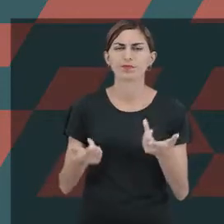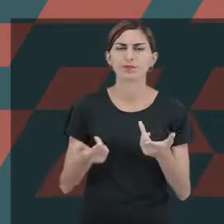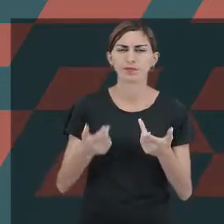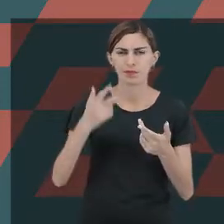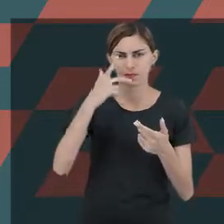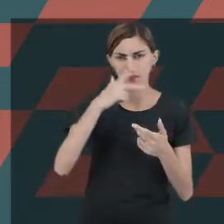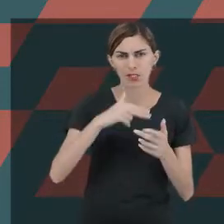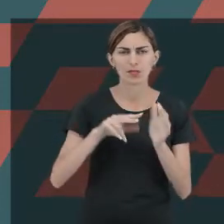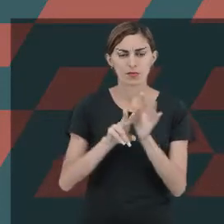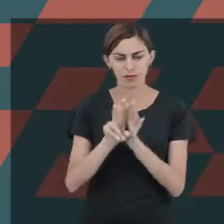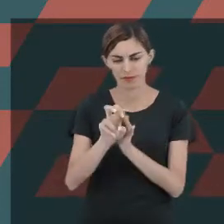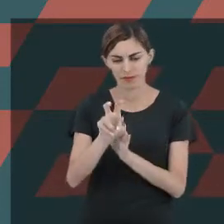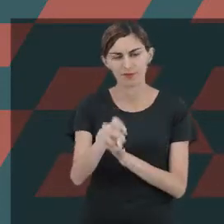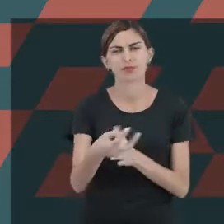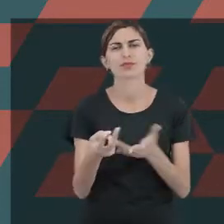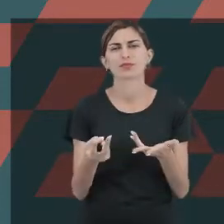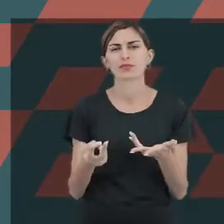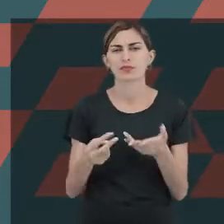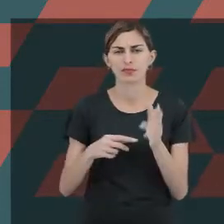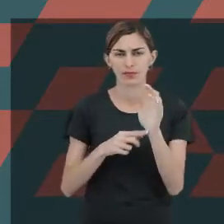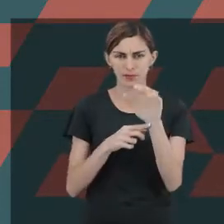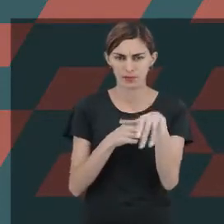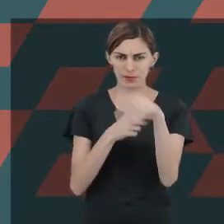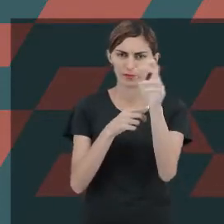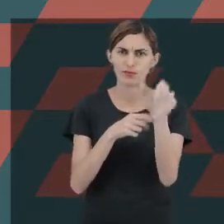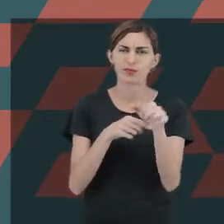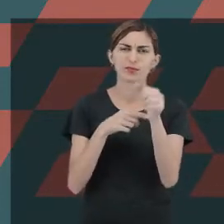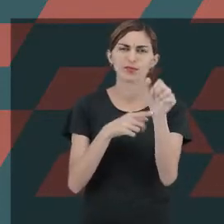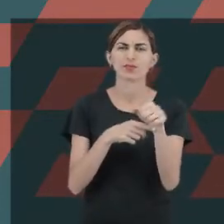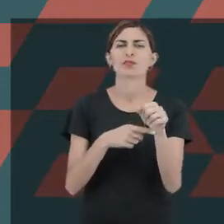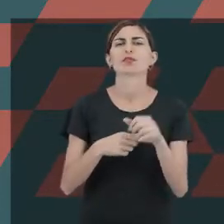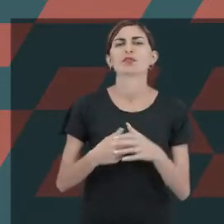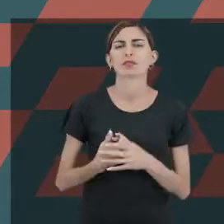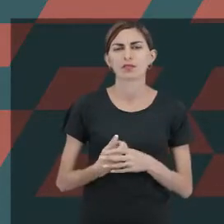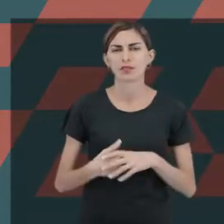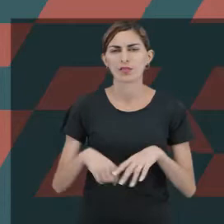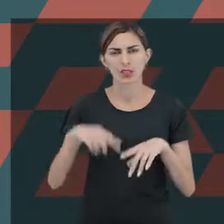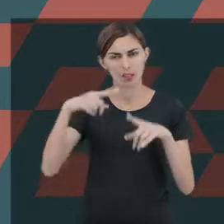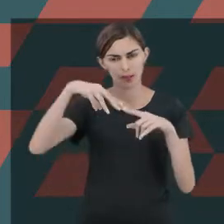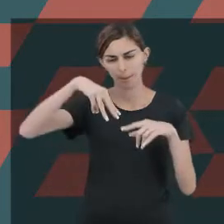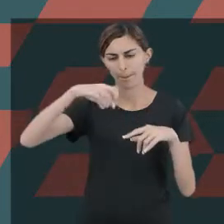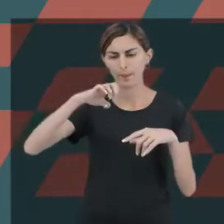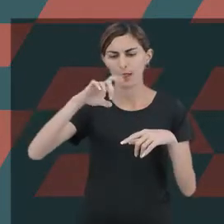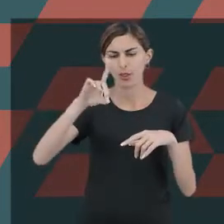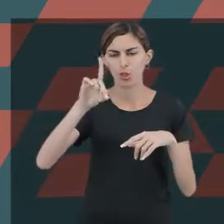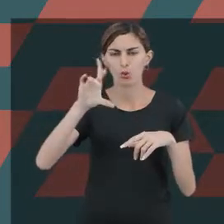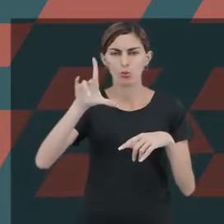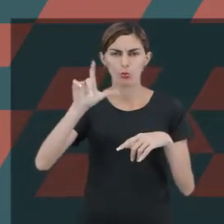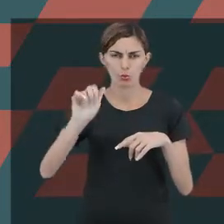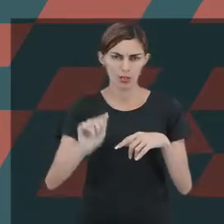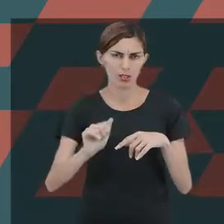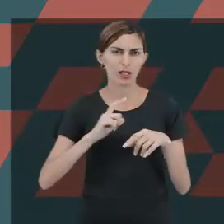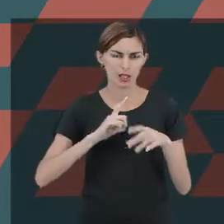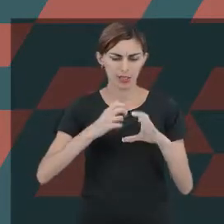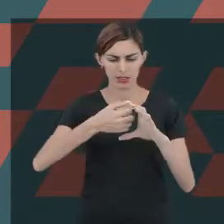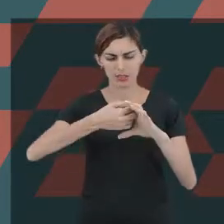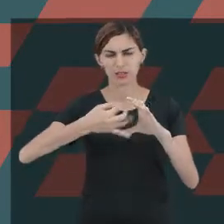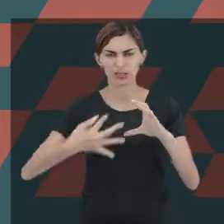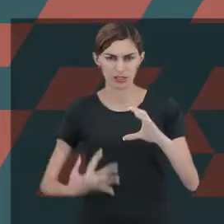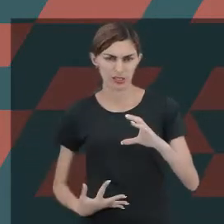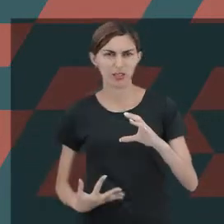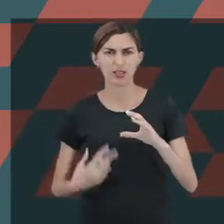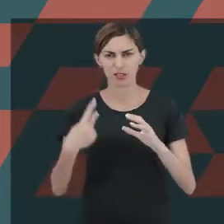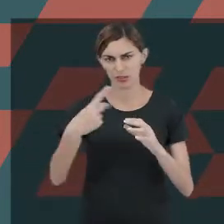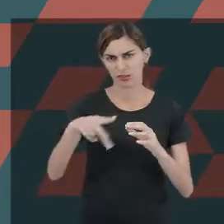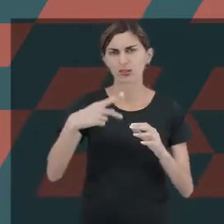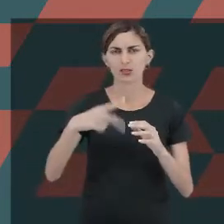ação do vírus no neurônio, mas não no neurônio do cérebro, e sim no neurônio também da medula. E uma das características bem frequentes nesses pacientes